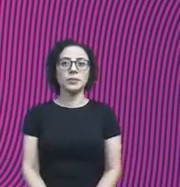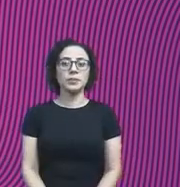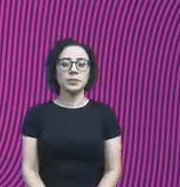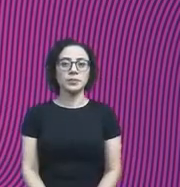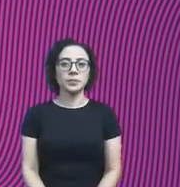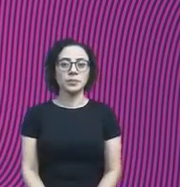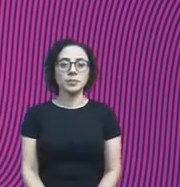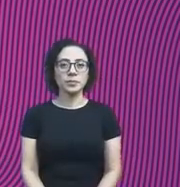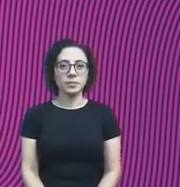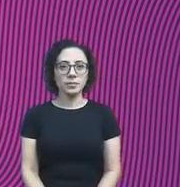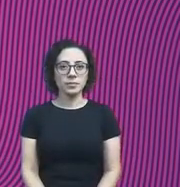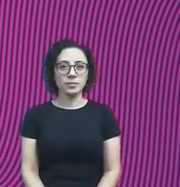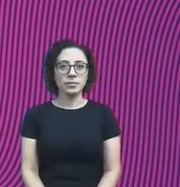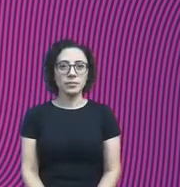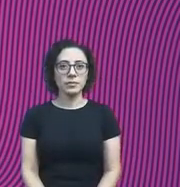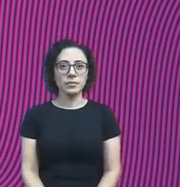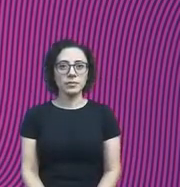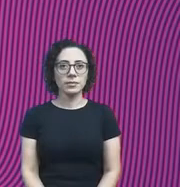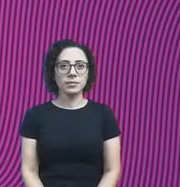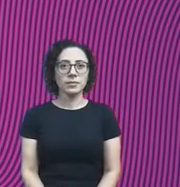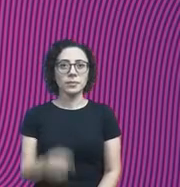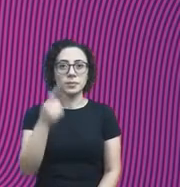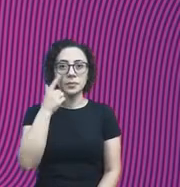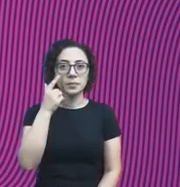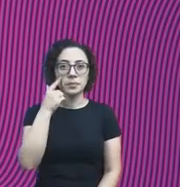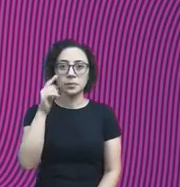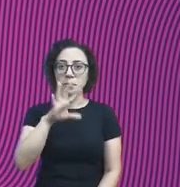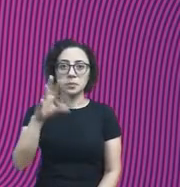Espero que estejam todos vendo.